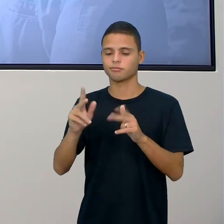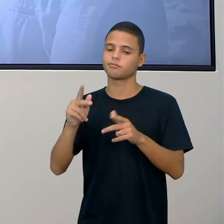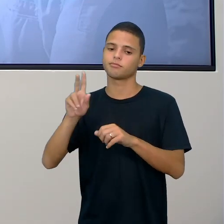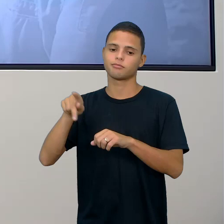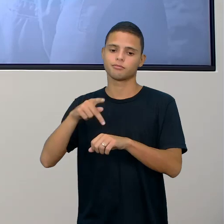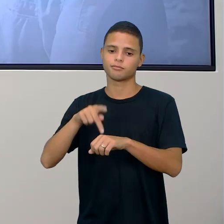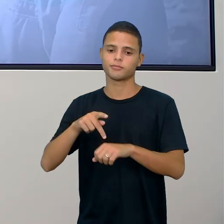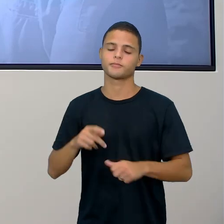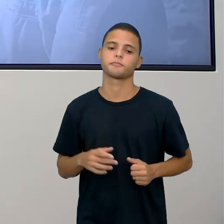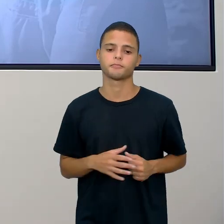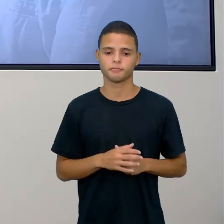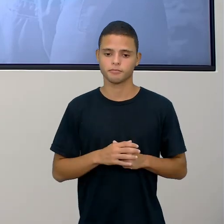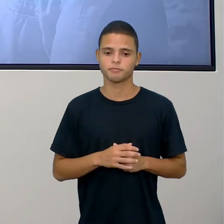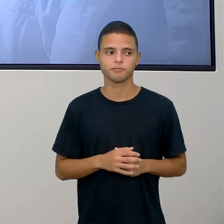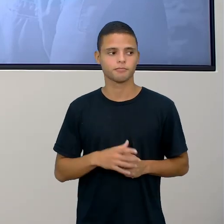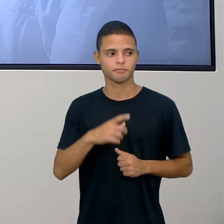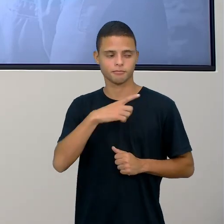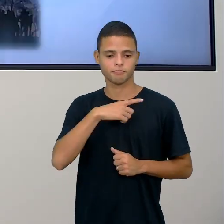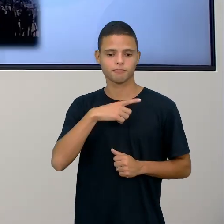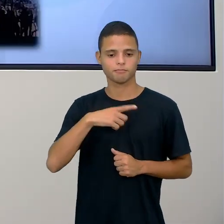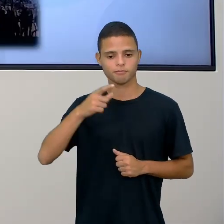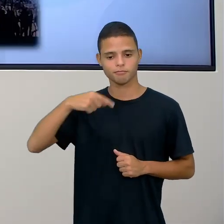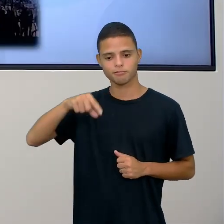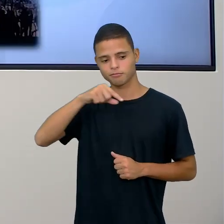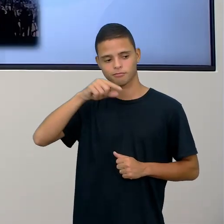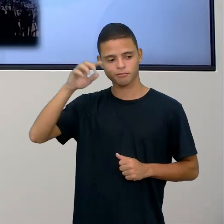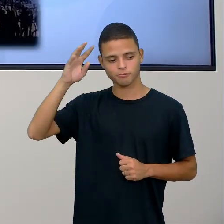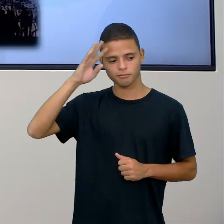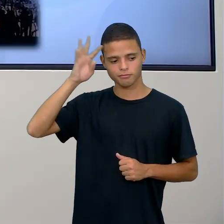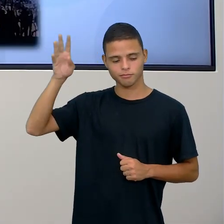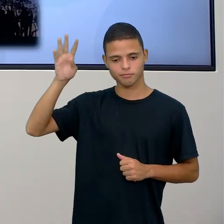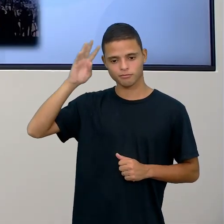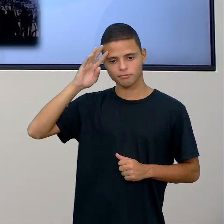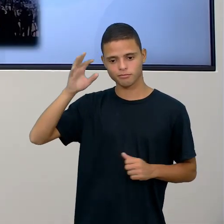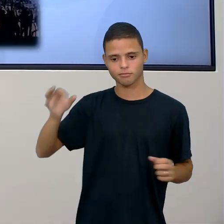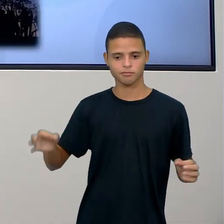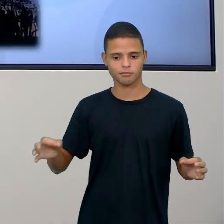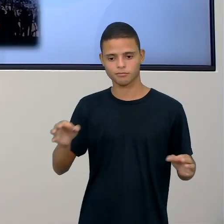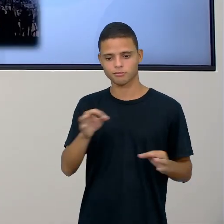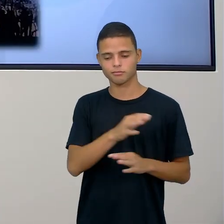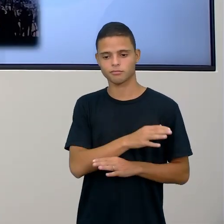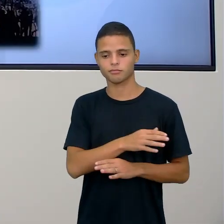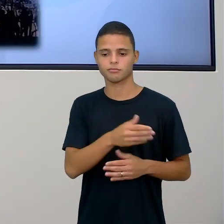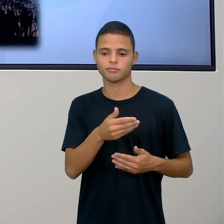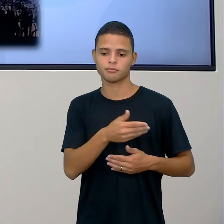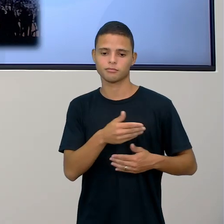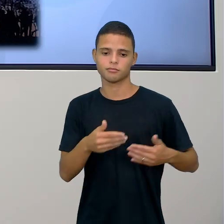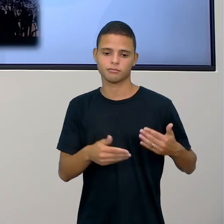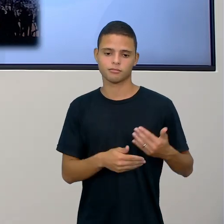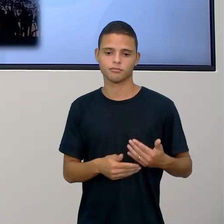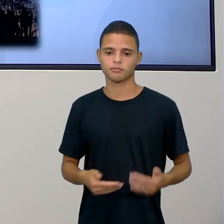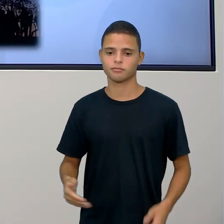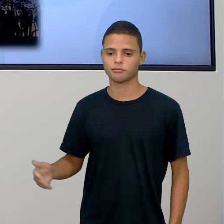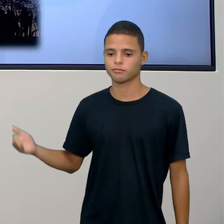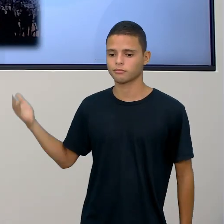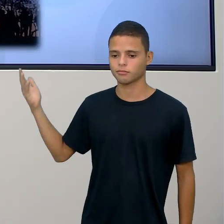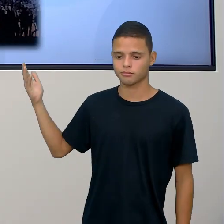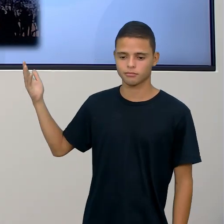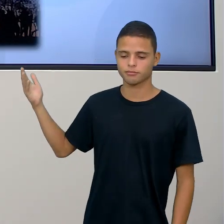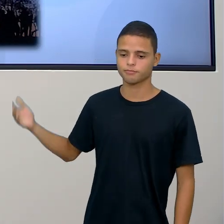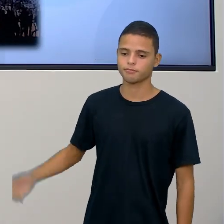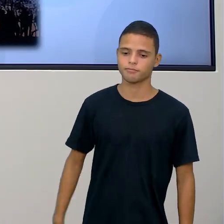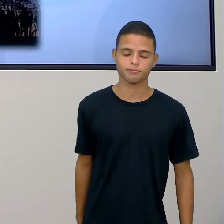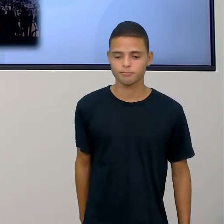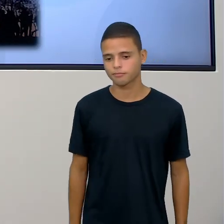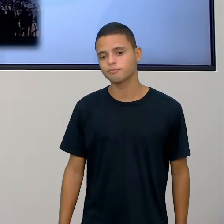Então, tá aí um ponto para a gente refletir, né? Eu vou fechar com esse slide. Então, imigrações no mundo. Nos